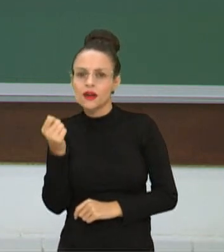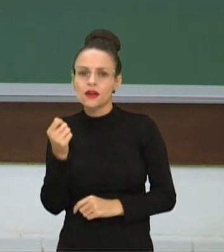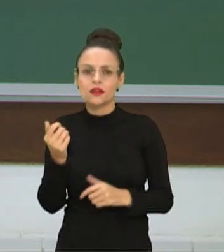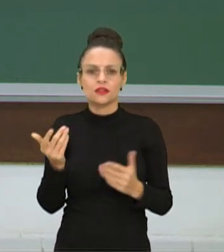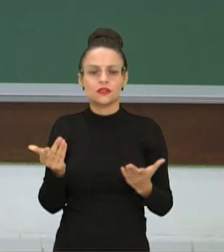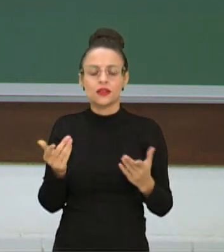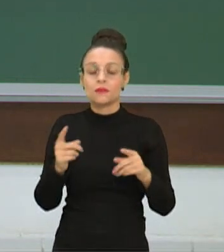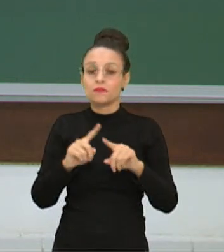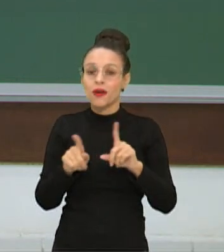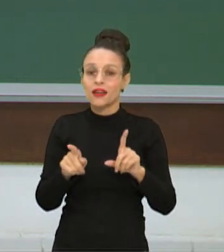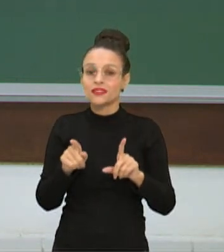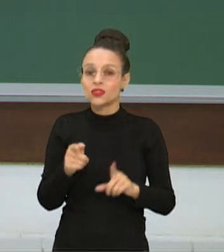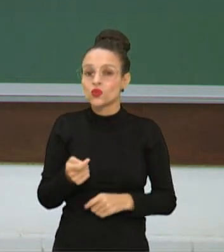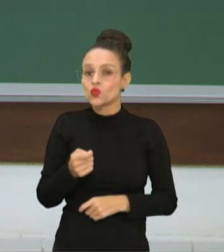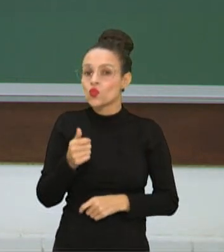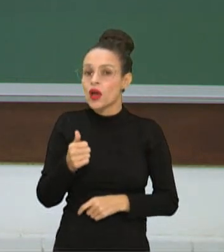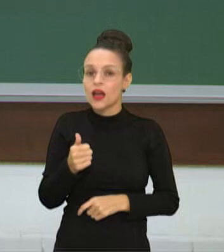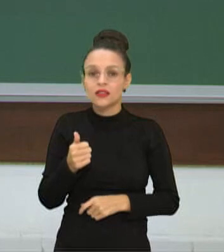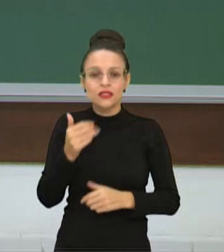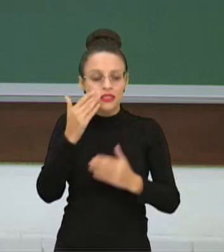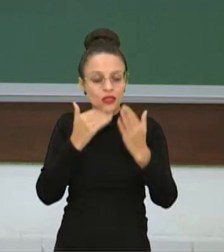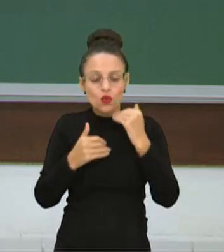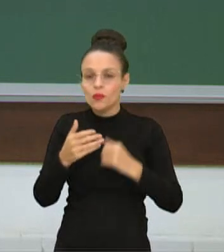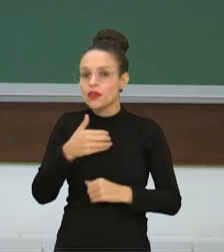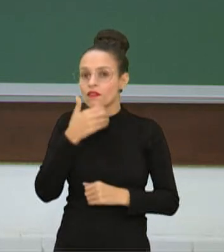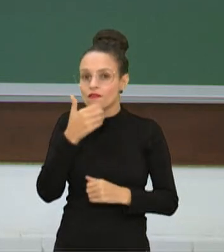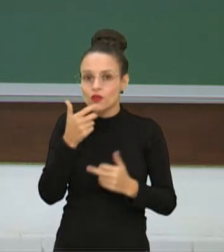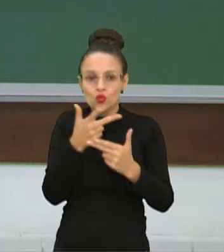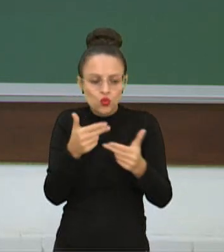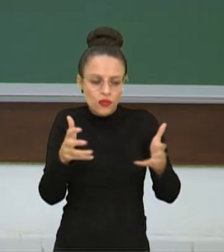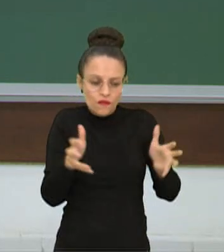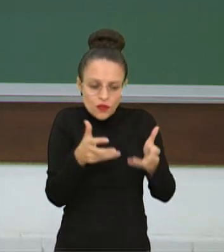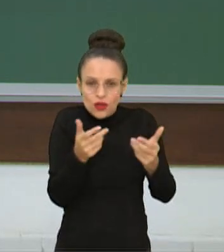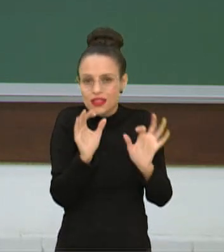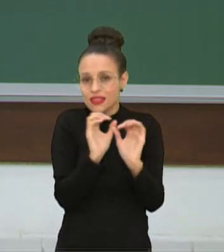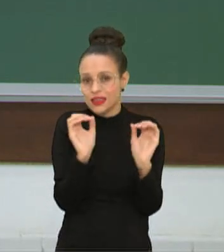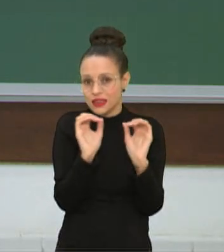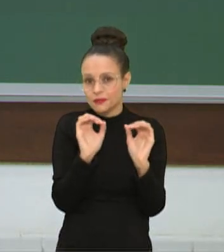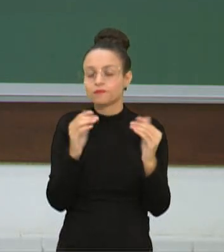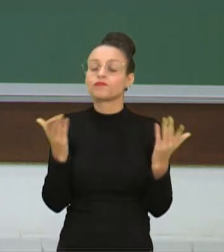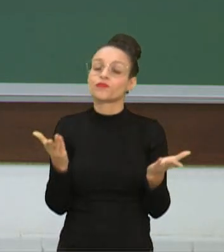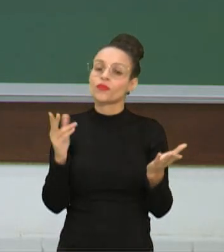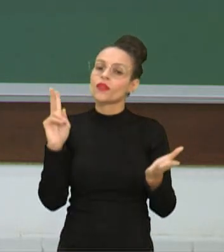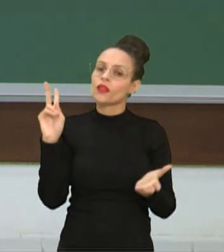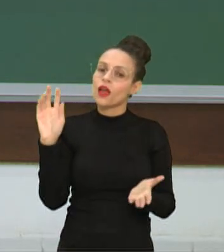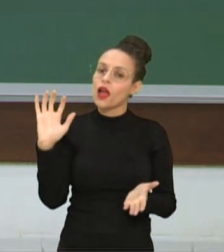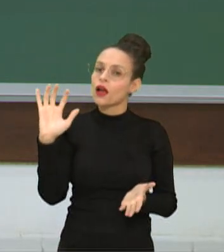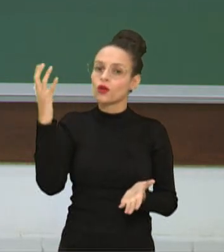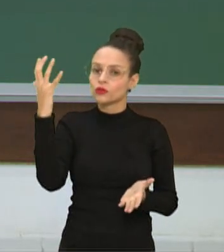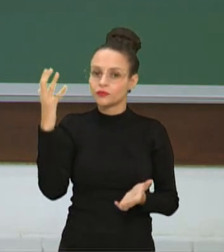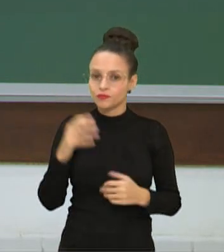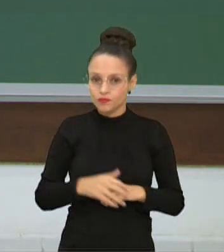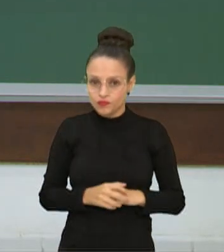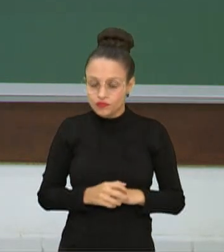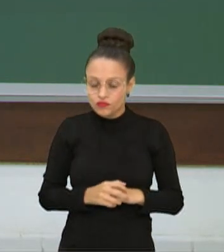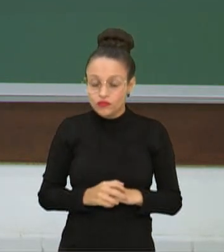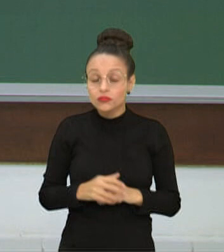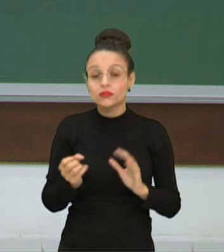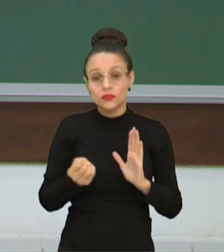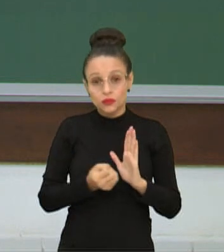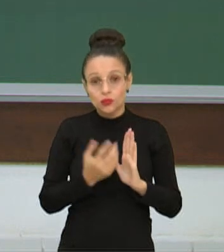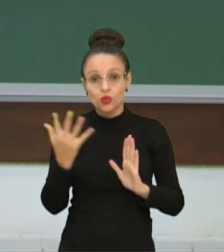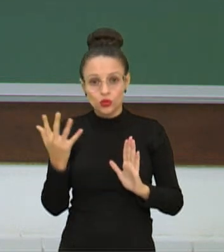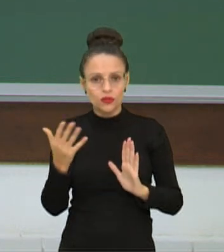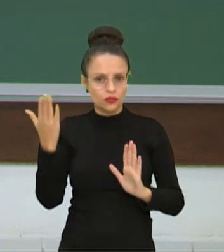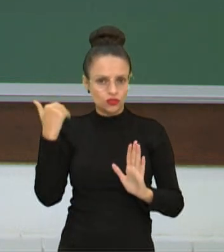né? Mas eles quase não consumiam frutas, legumes. E aí o que aconteceu? Muita gente,